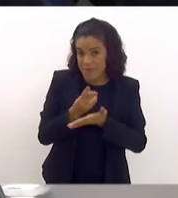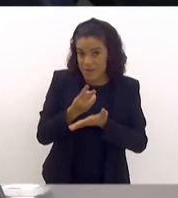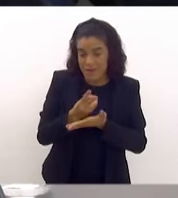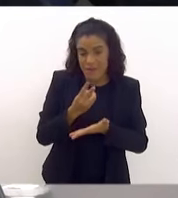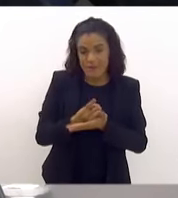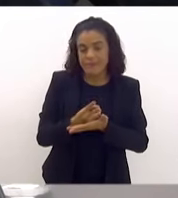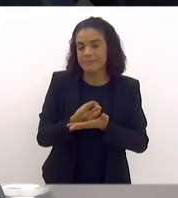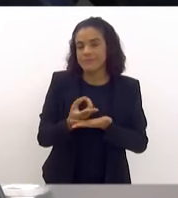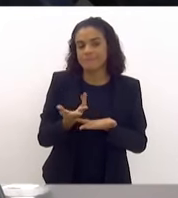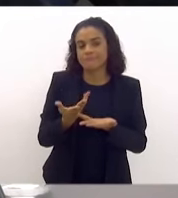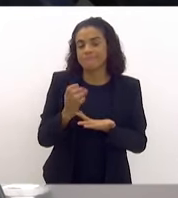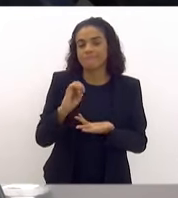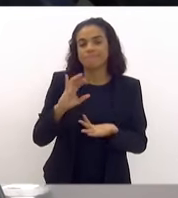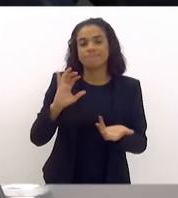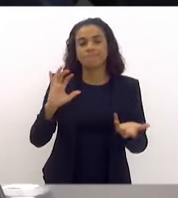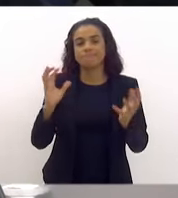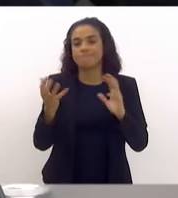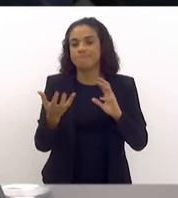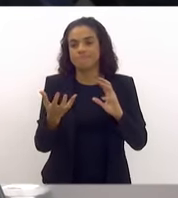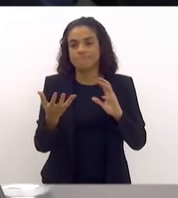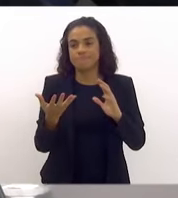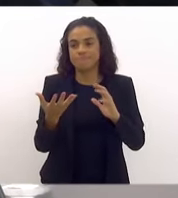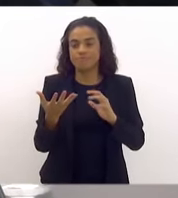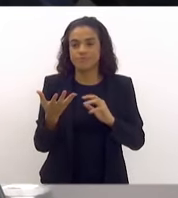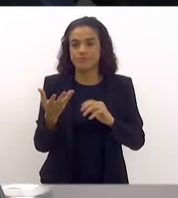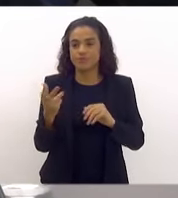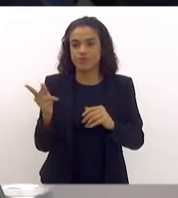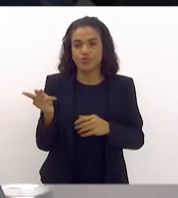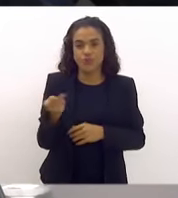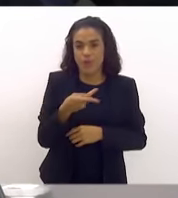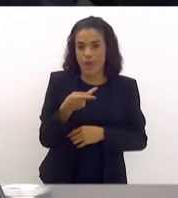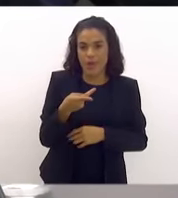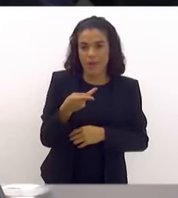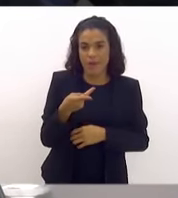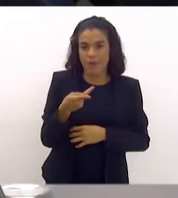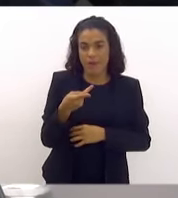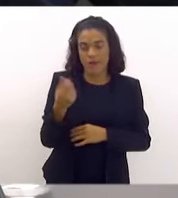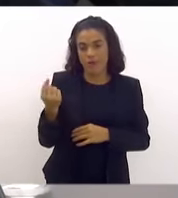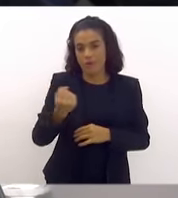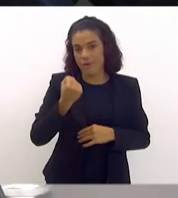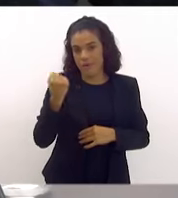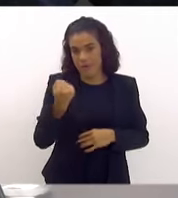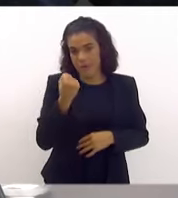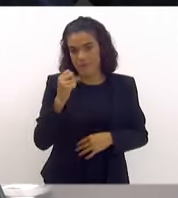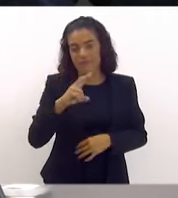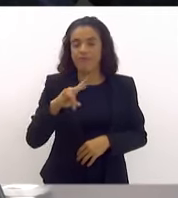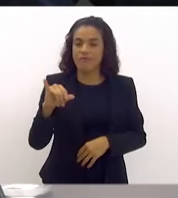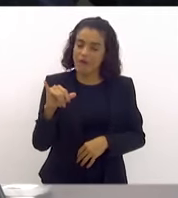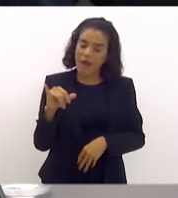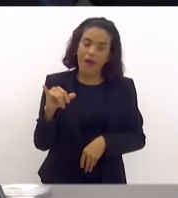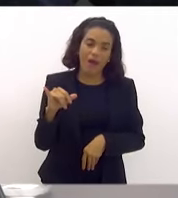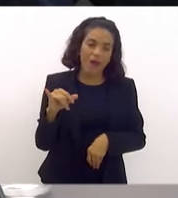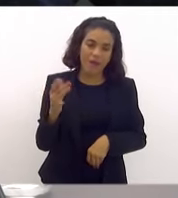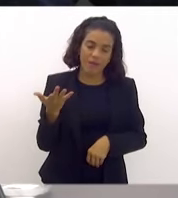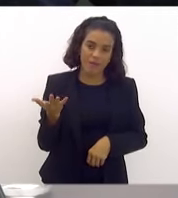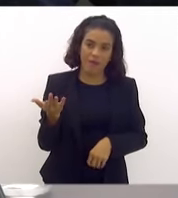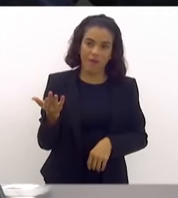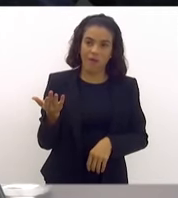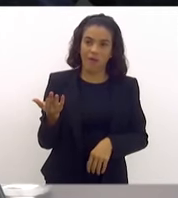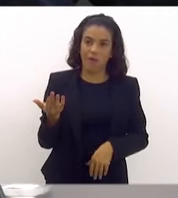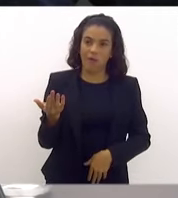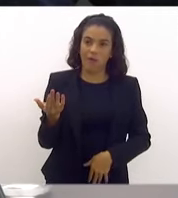eventualmente nós estivermos diante de um erro Grasso vai ser vai constituir assim